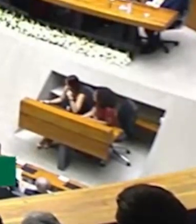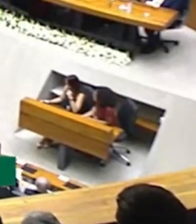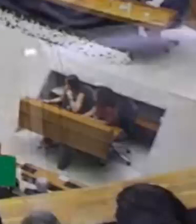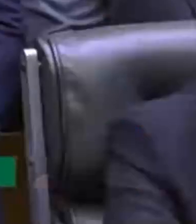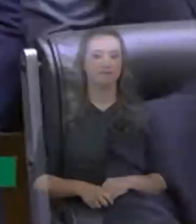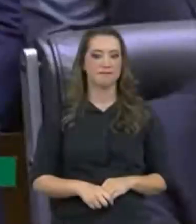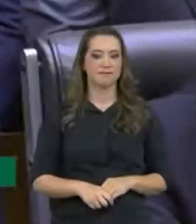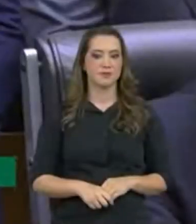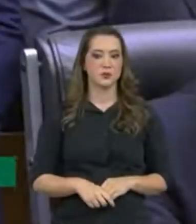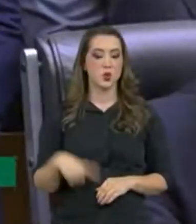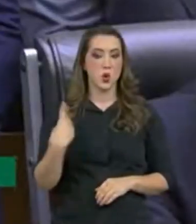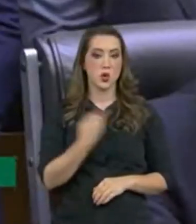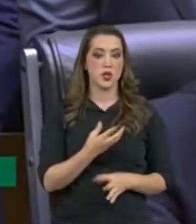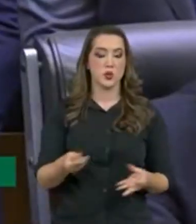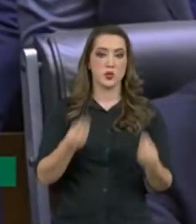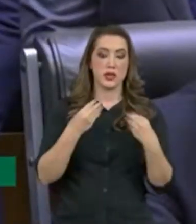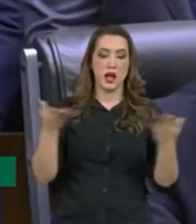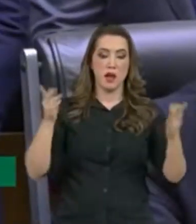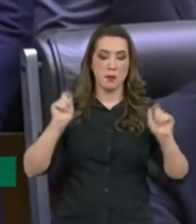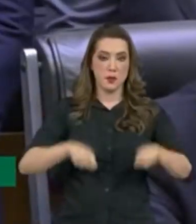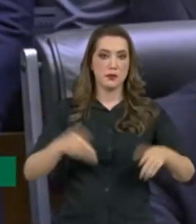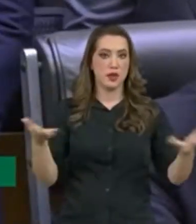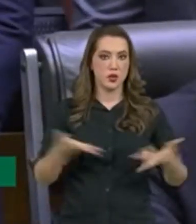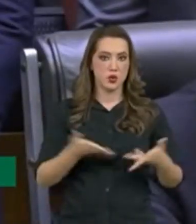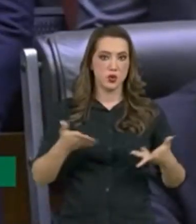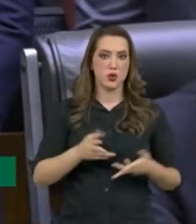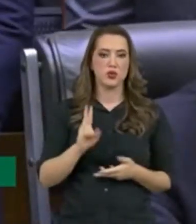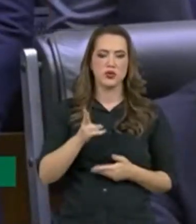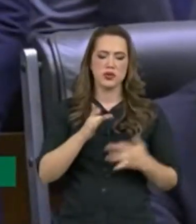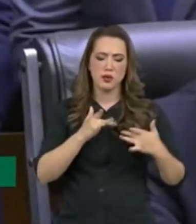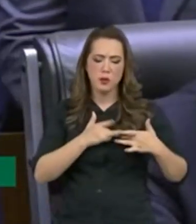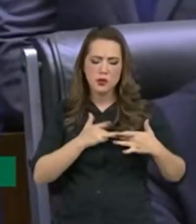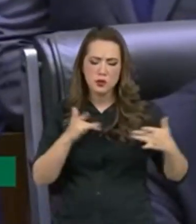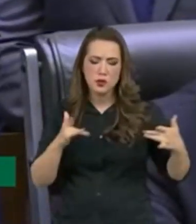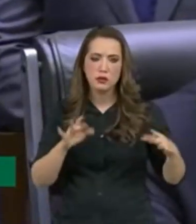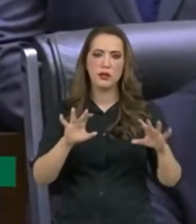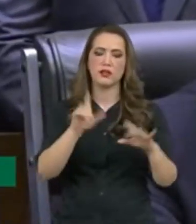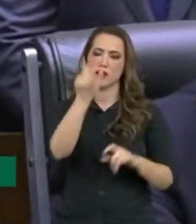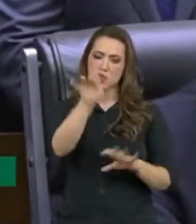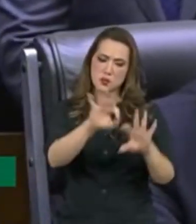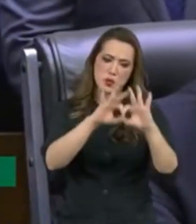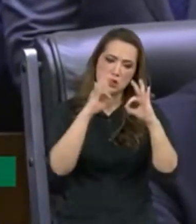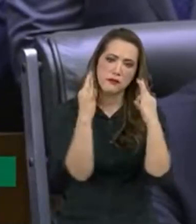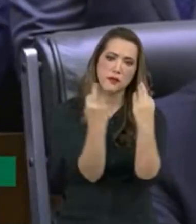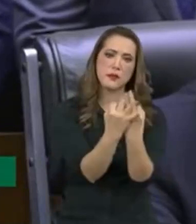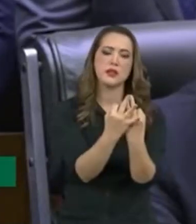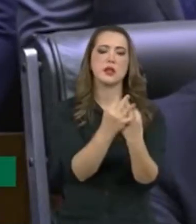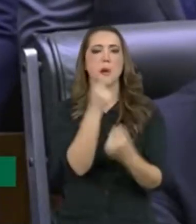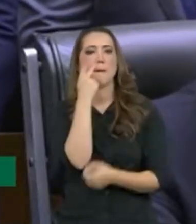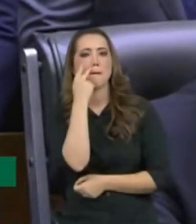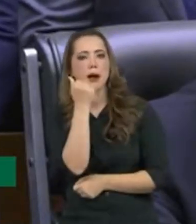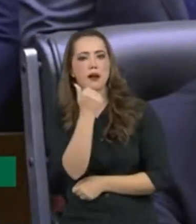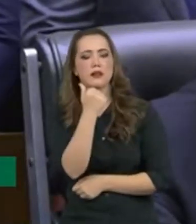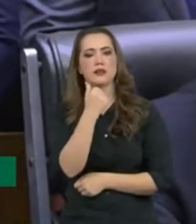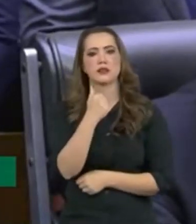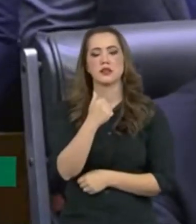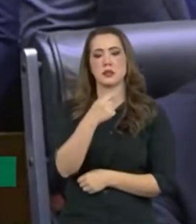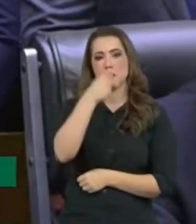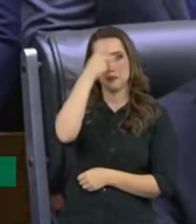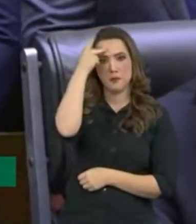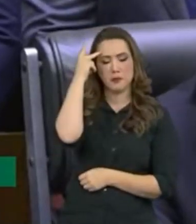O que nos cabe no momento é prestar solidariedade aos familiares, pais,